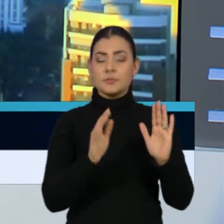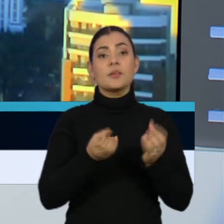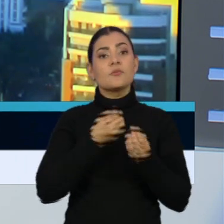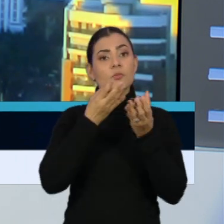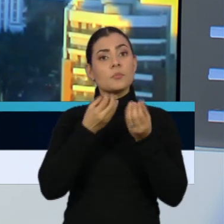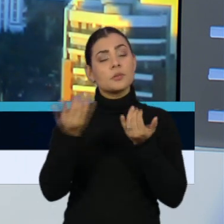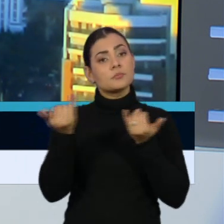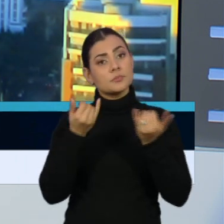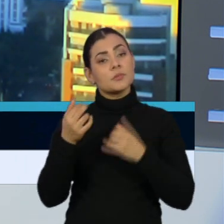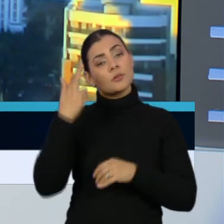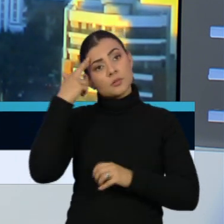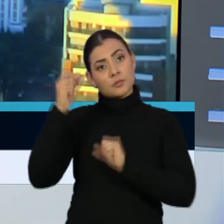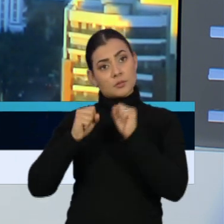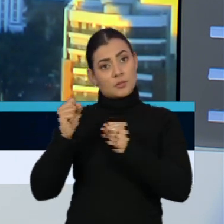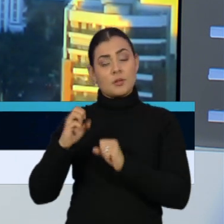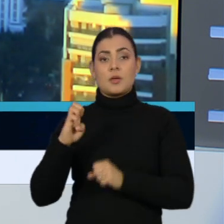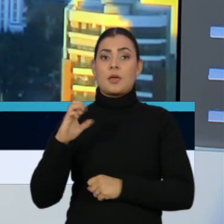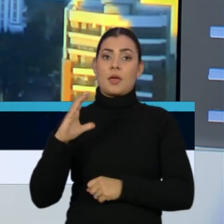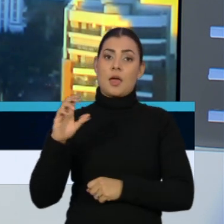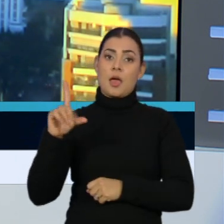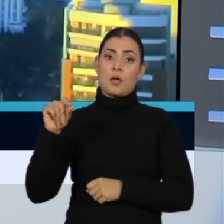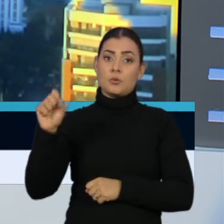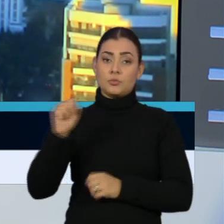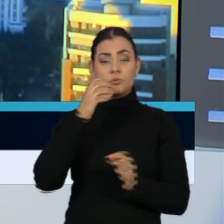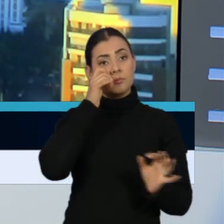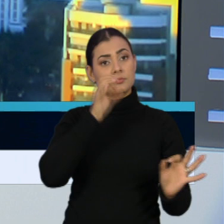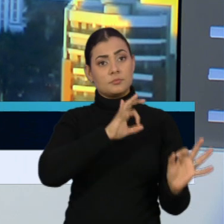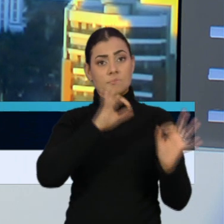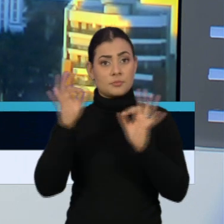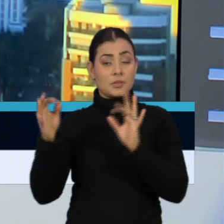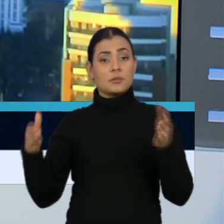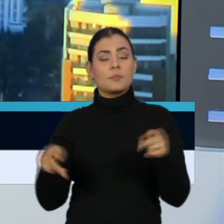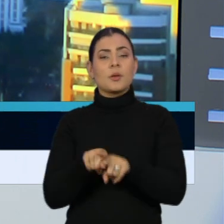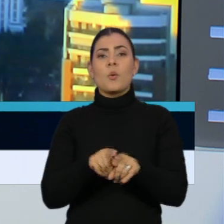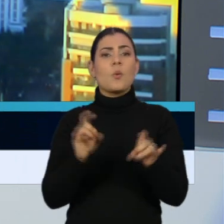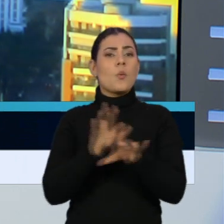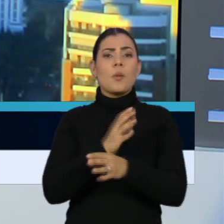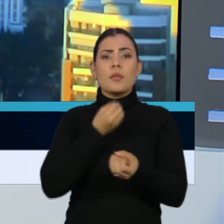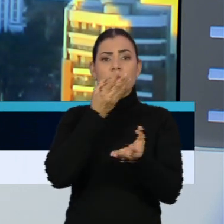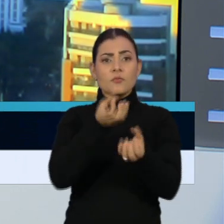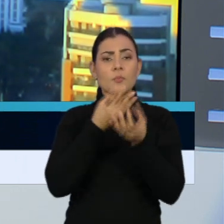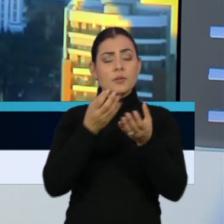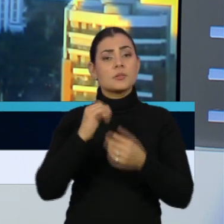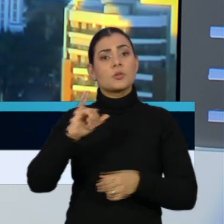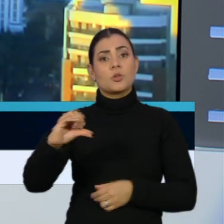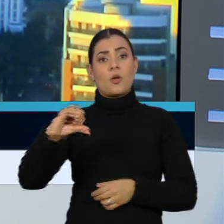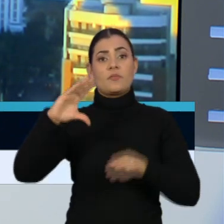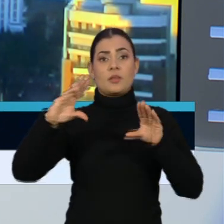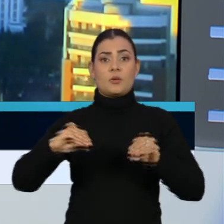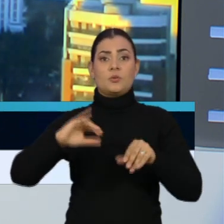depoimento do empresário Carlos Wizard ao longo da nossa programação. E a cobertura completa da CPI você confere às